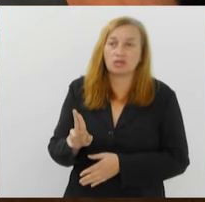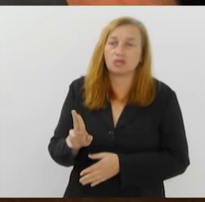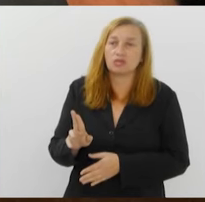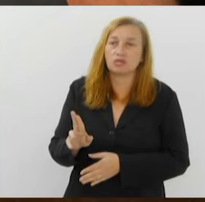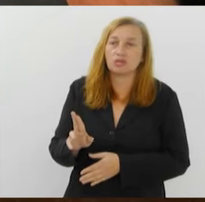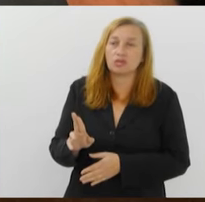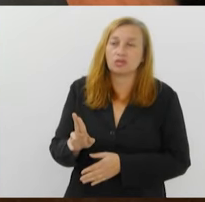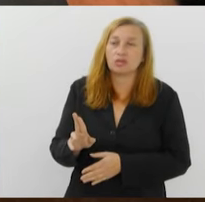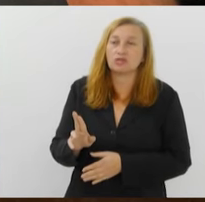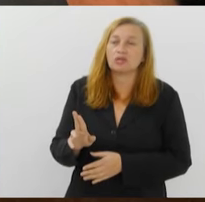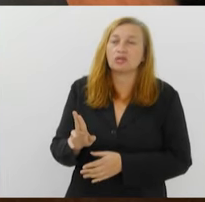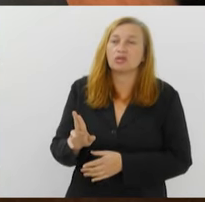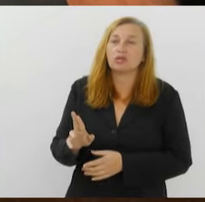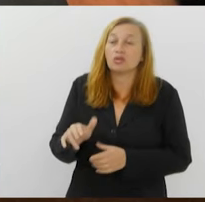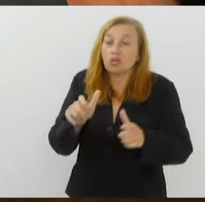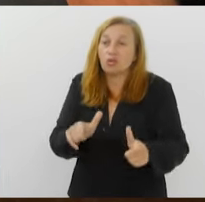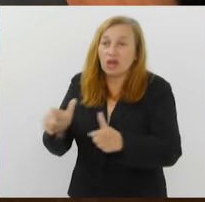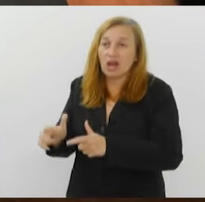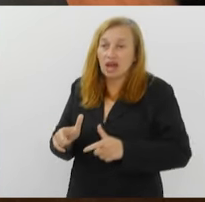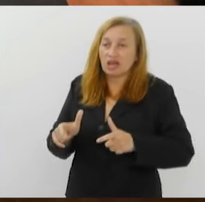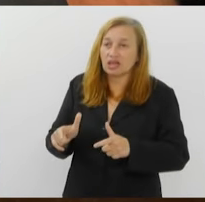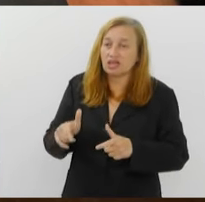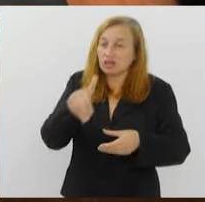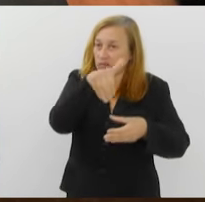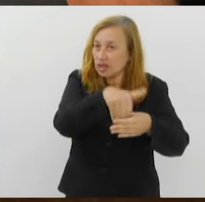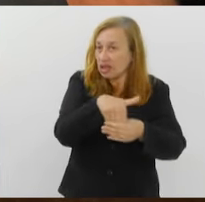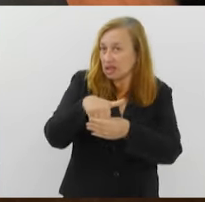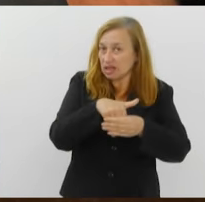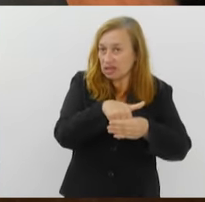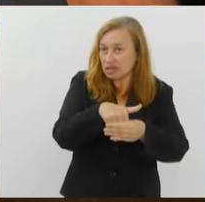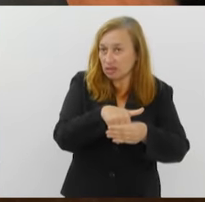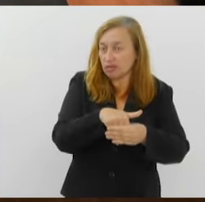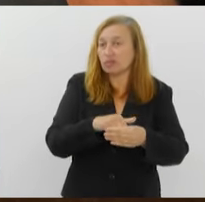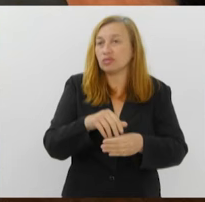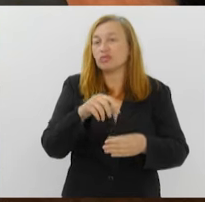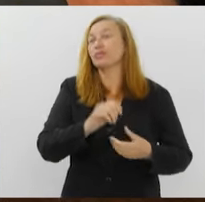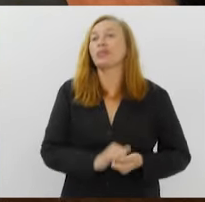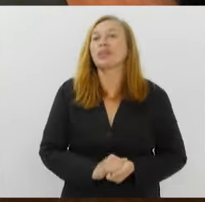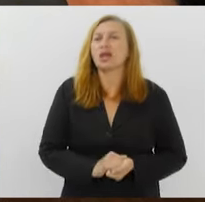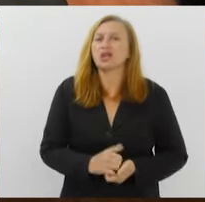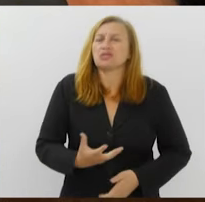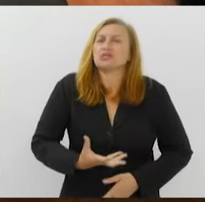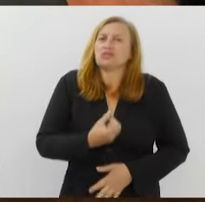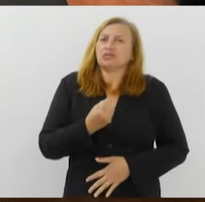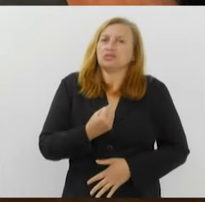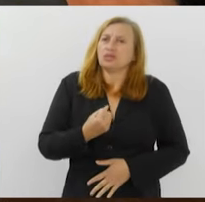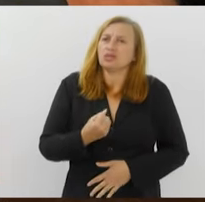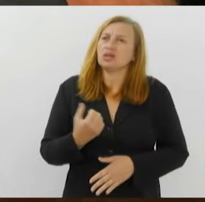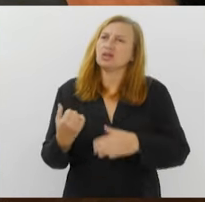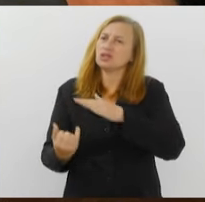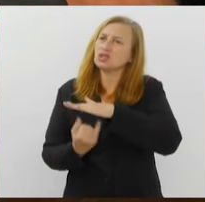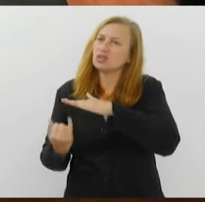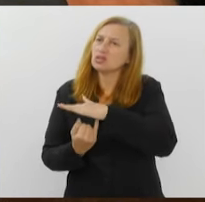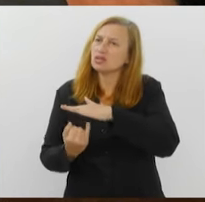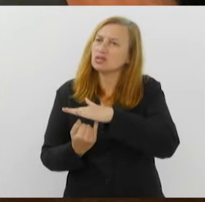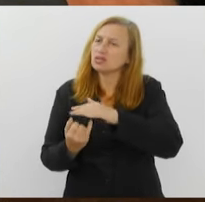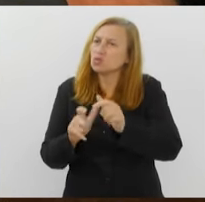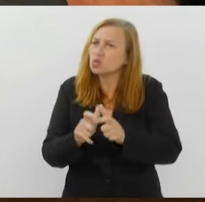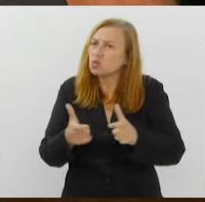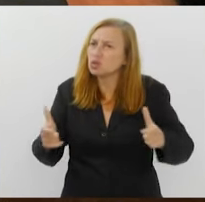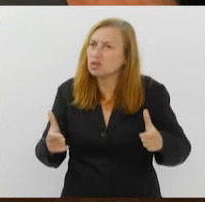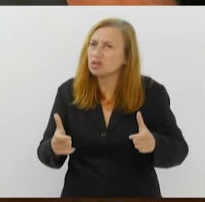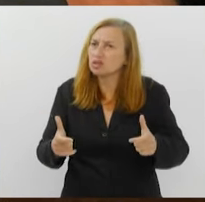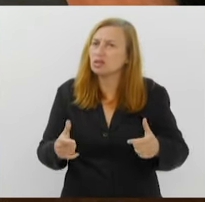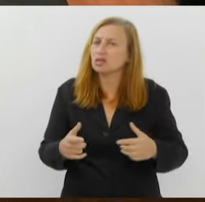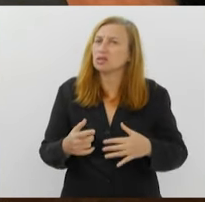plataforma eleitoral, me espanta essa expansão institucional e me